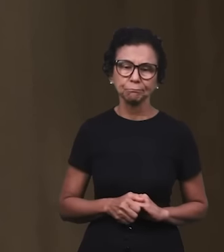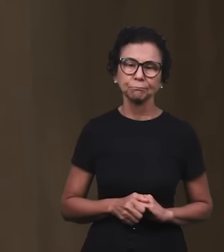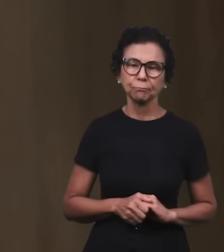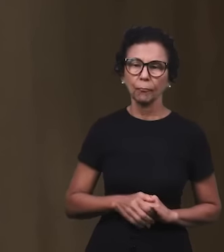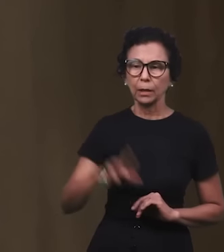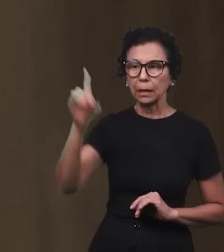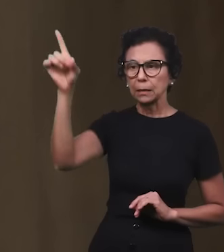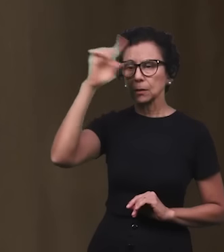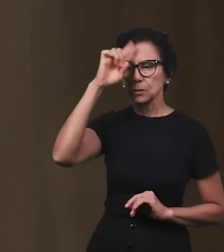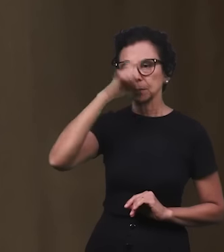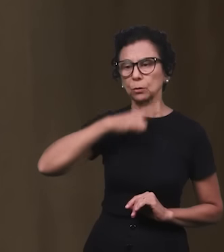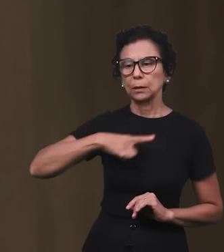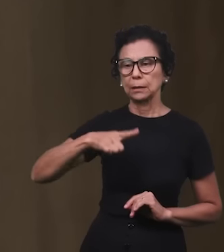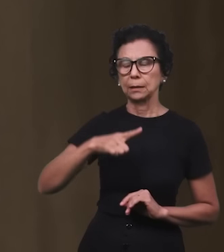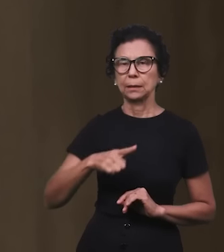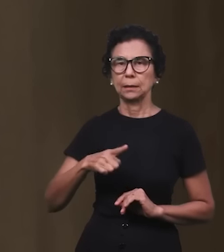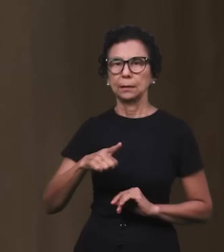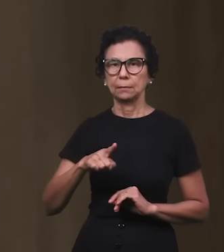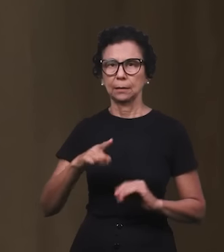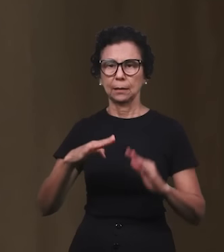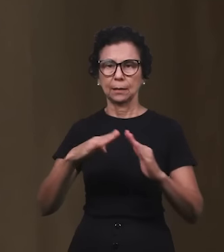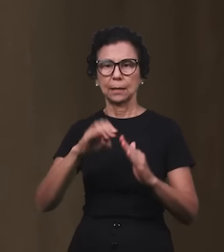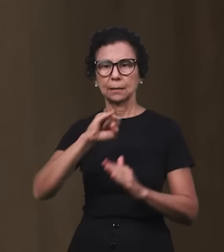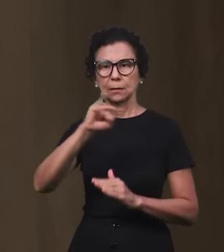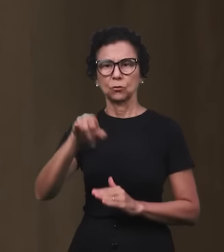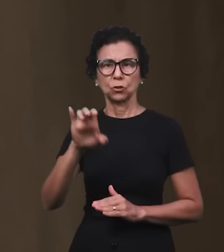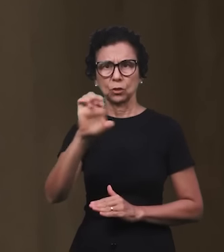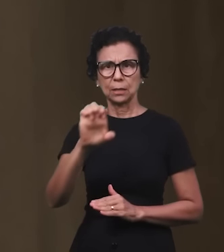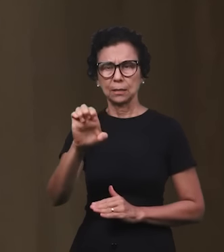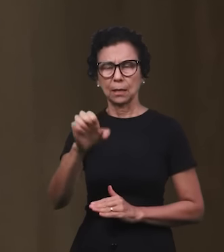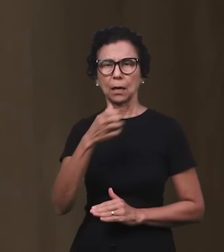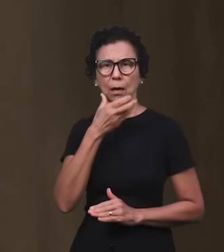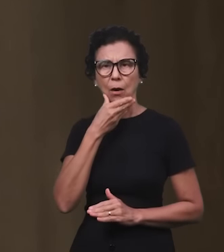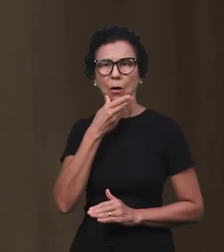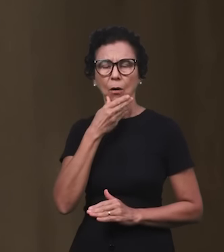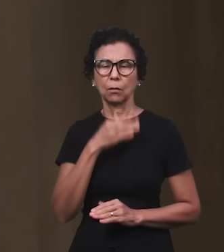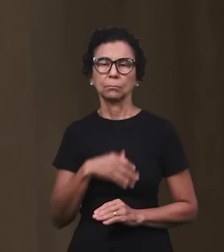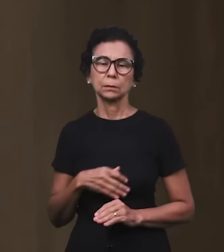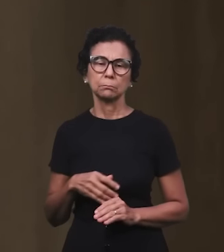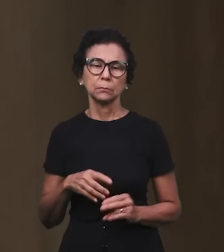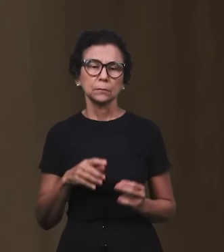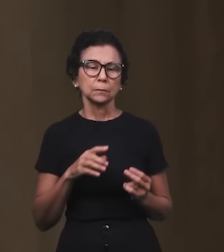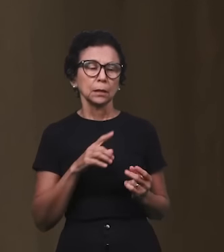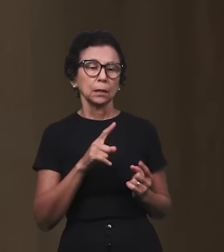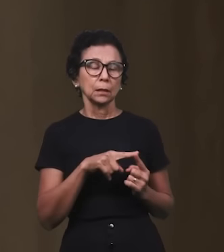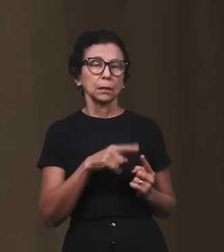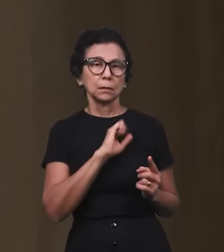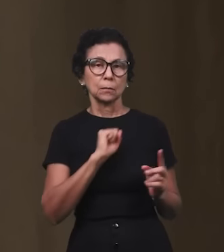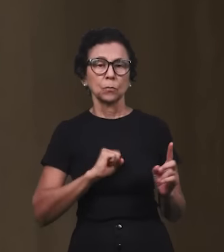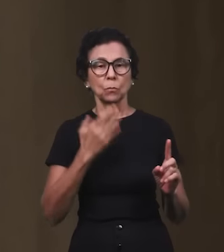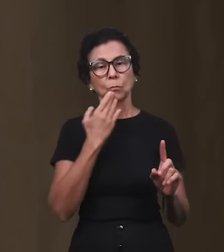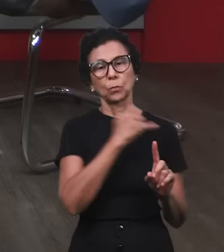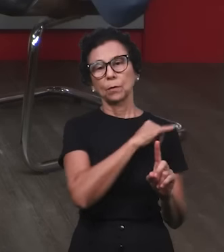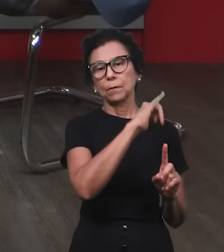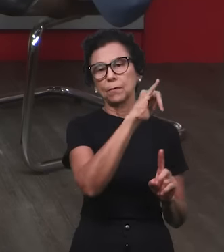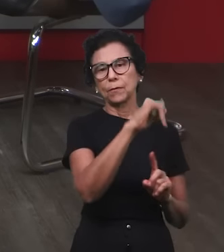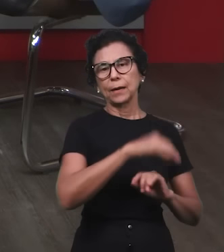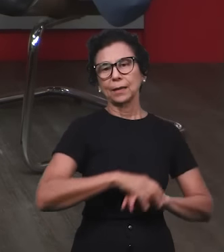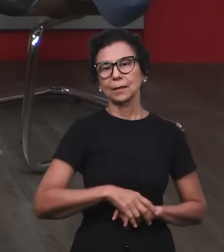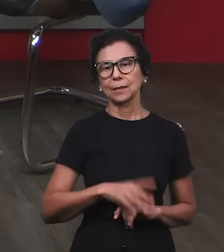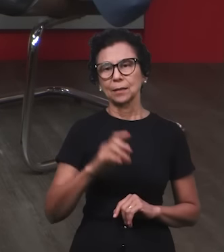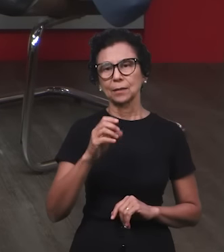ele vai na casa de Jessé e ele era profeta. A primeira revelação, entre aspas, que ele teve,